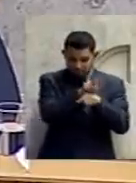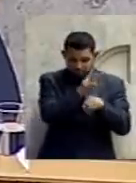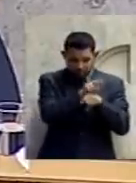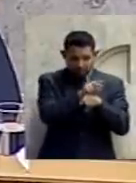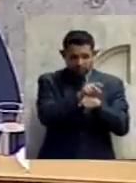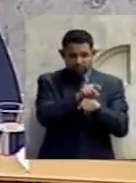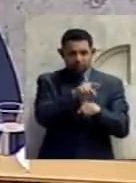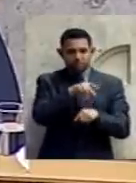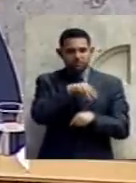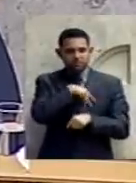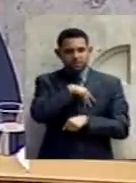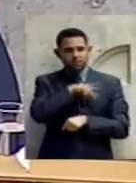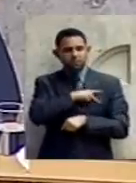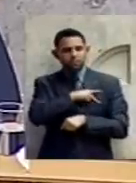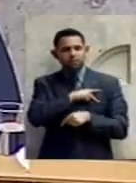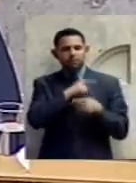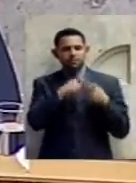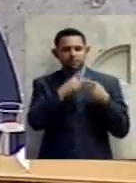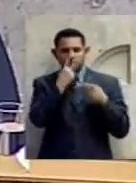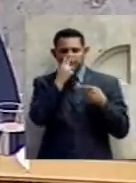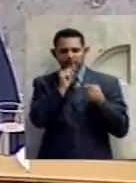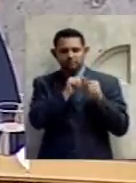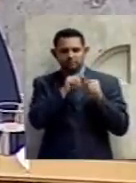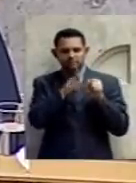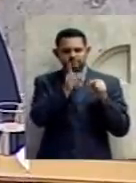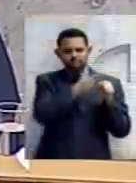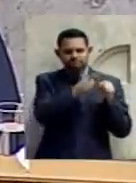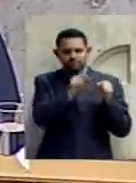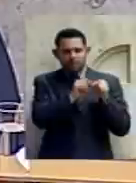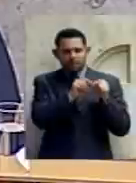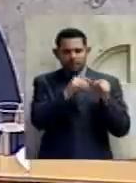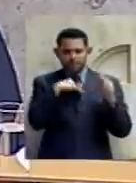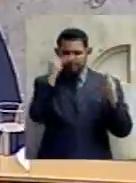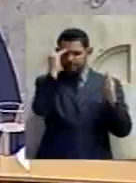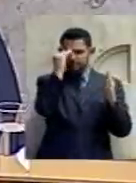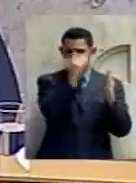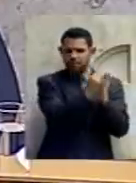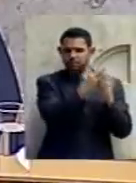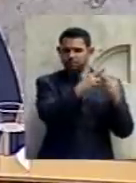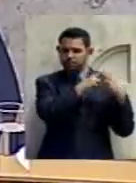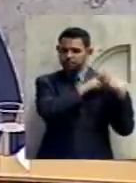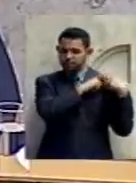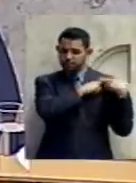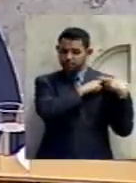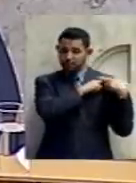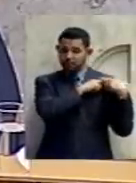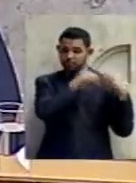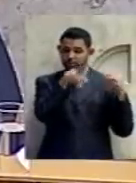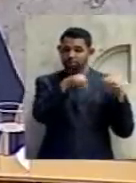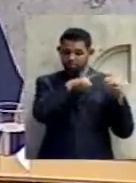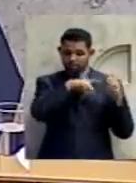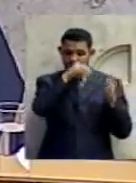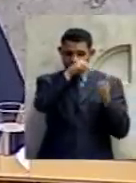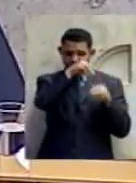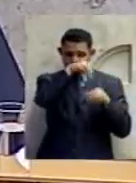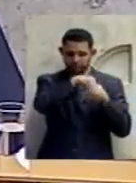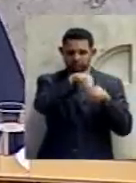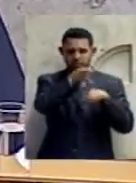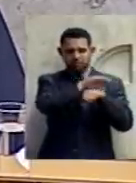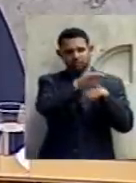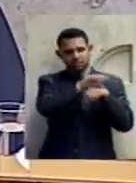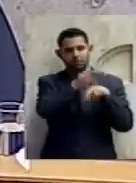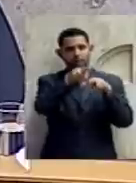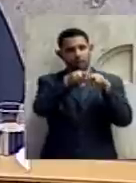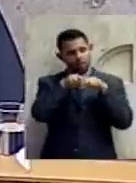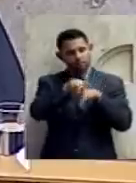Seria mais uma retaliação à instituição pelo cumprimento de sua missão constitucional? Estas as